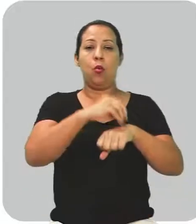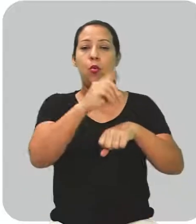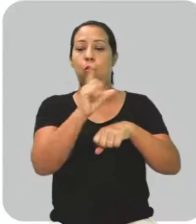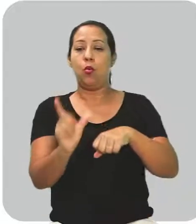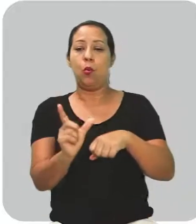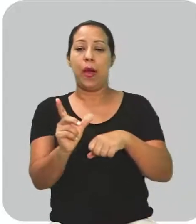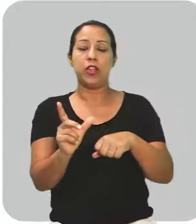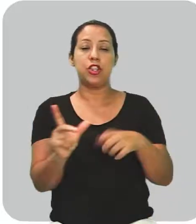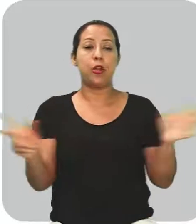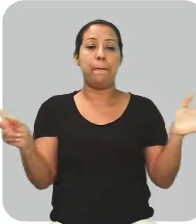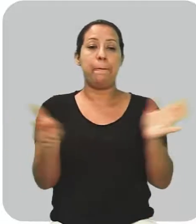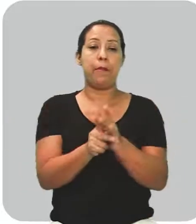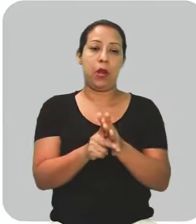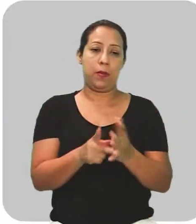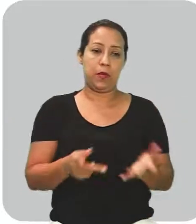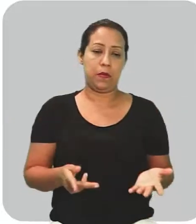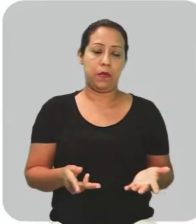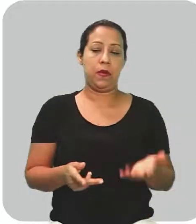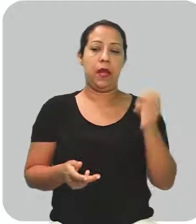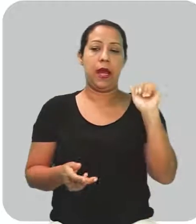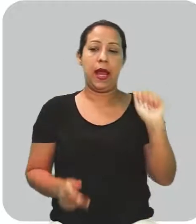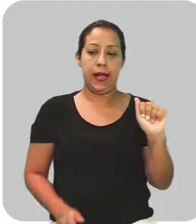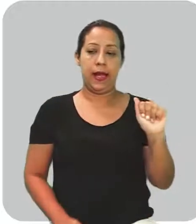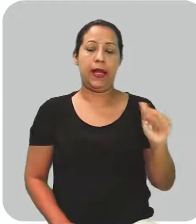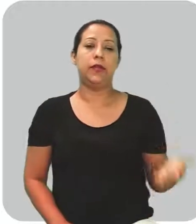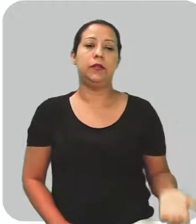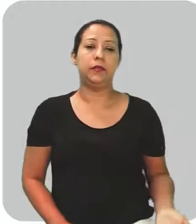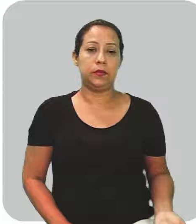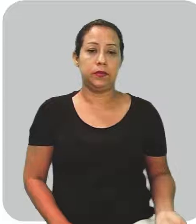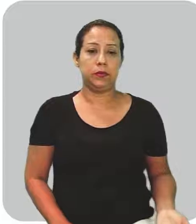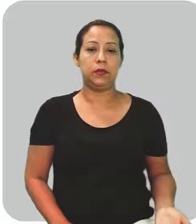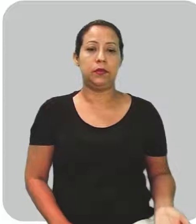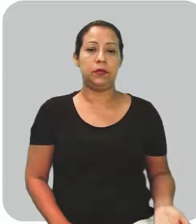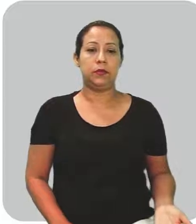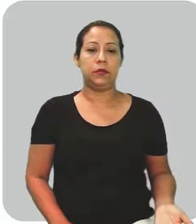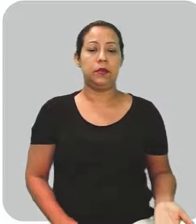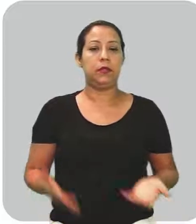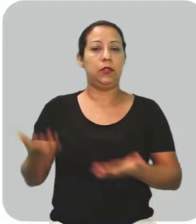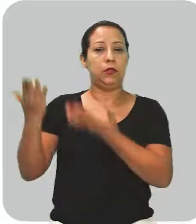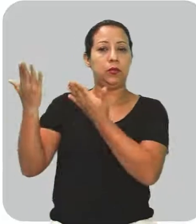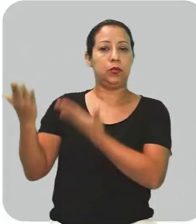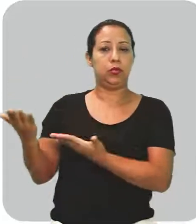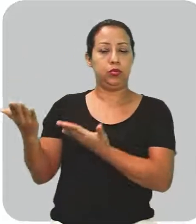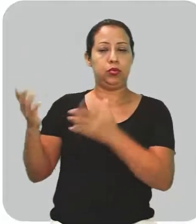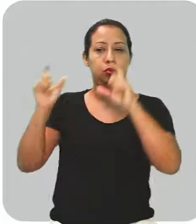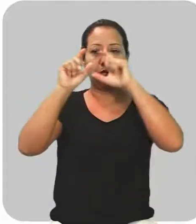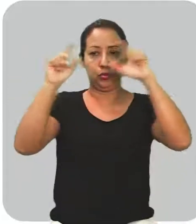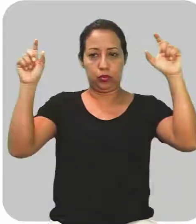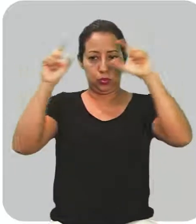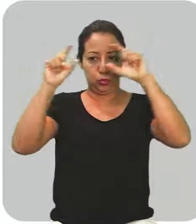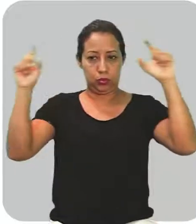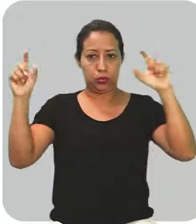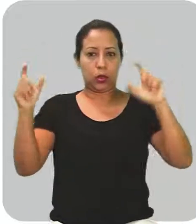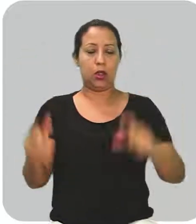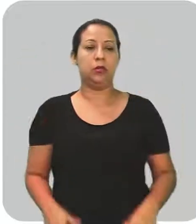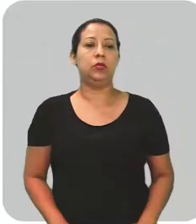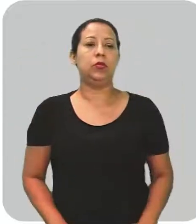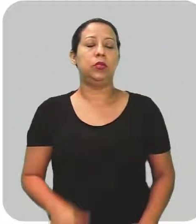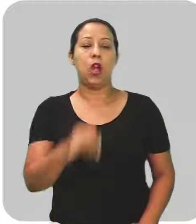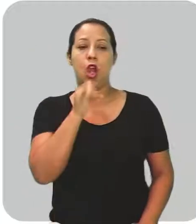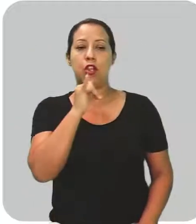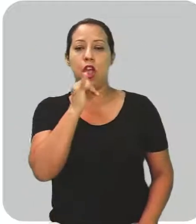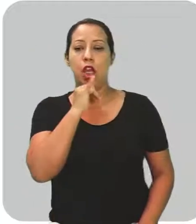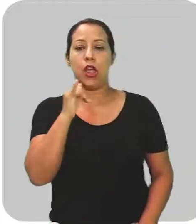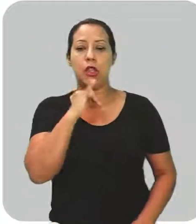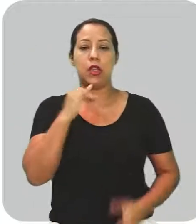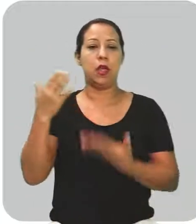A. Daí pronomes pessoais, indefinidos, demonstrativos e relativos. E aqui a gente trouxe alguns